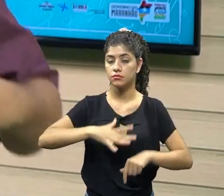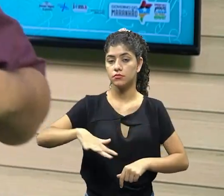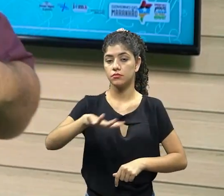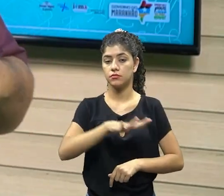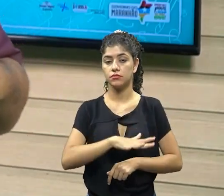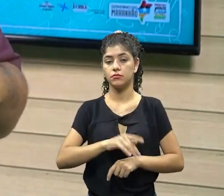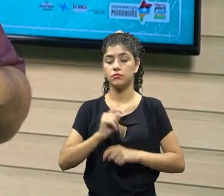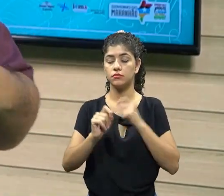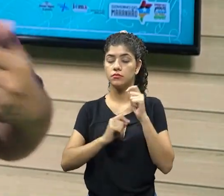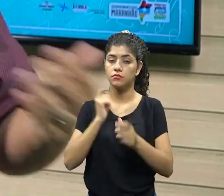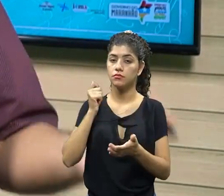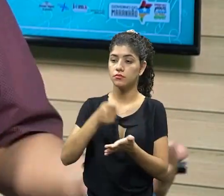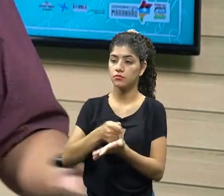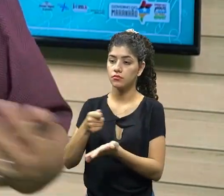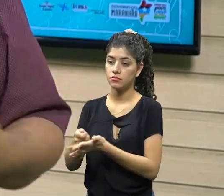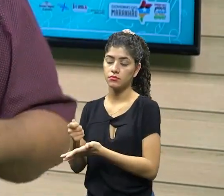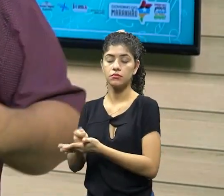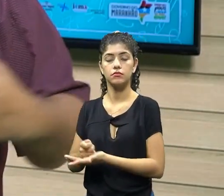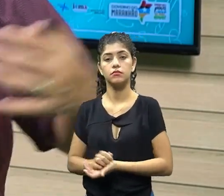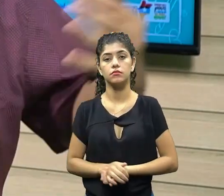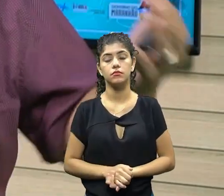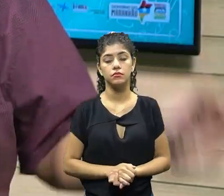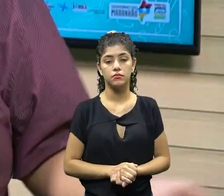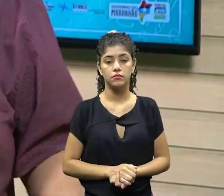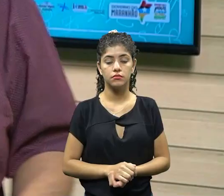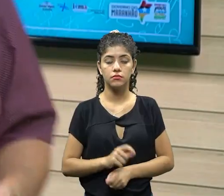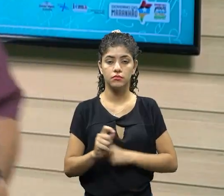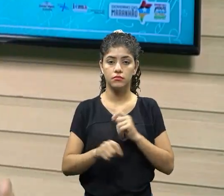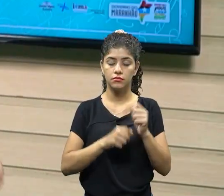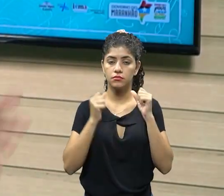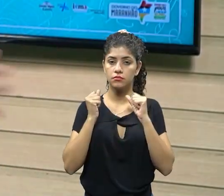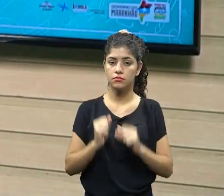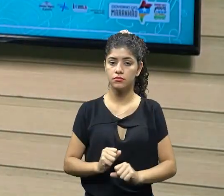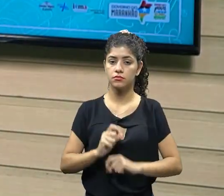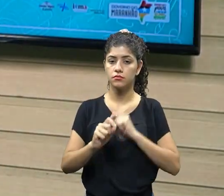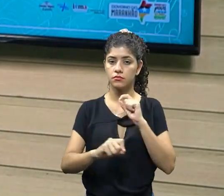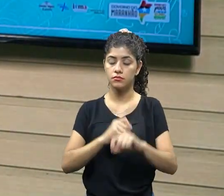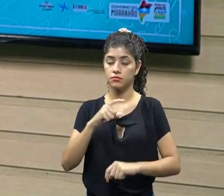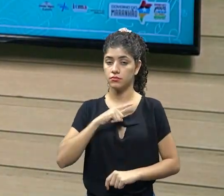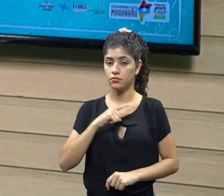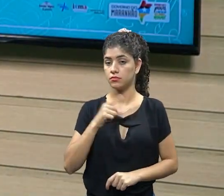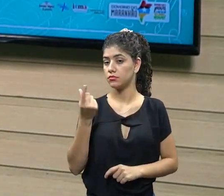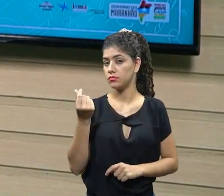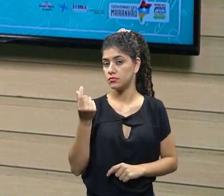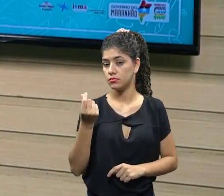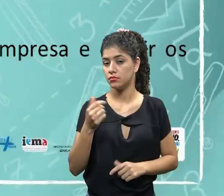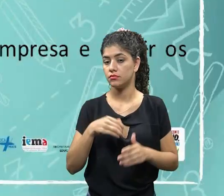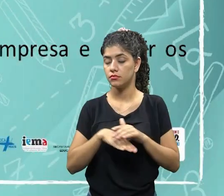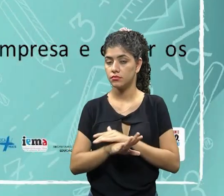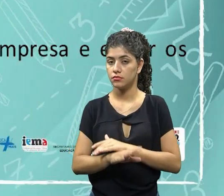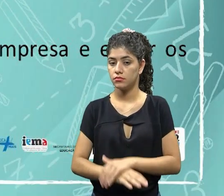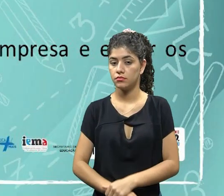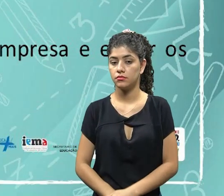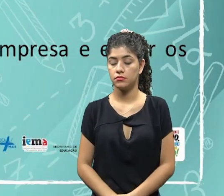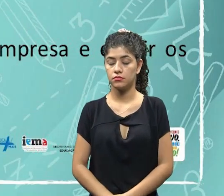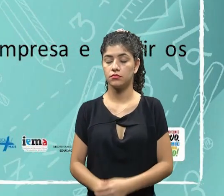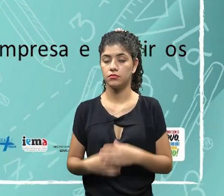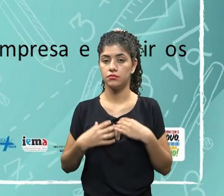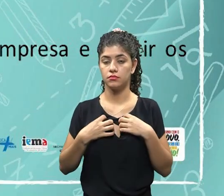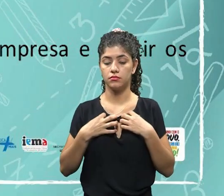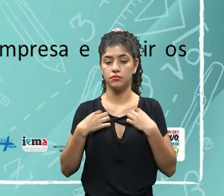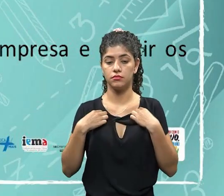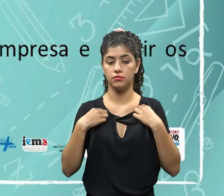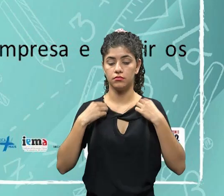cobranças e créditos para que ele possa ter saldo. Essa também é uma atividade dentro das funções de